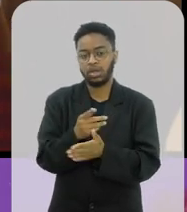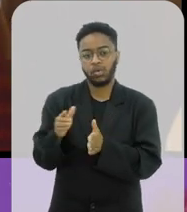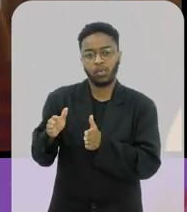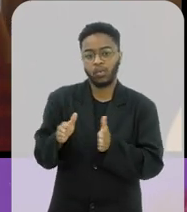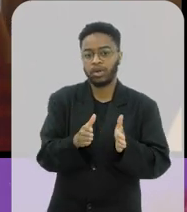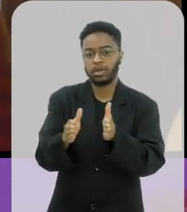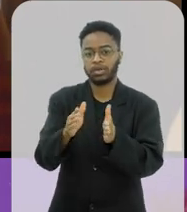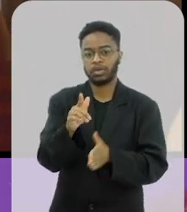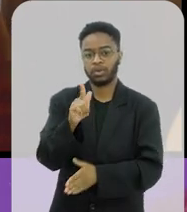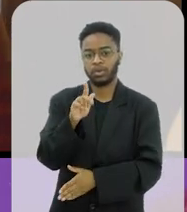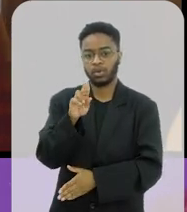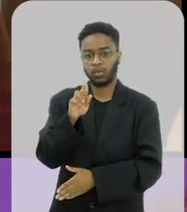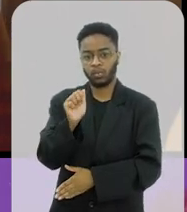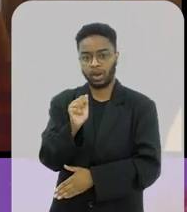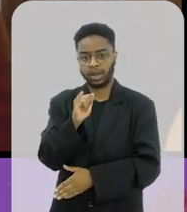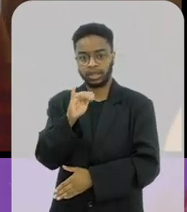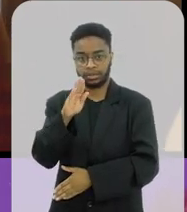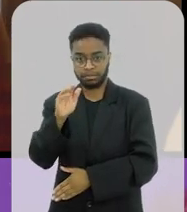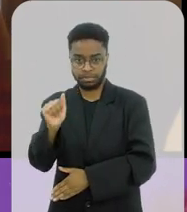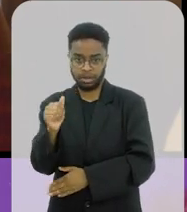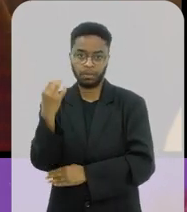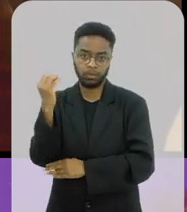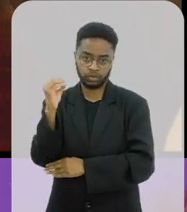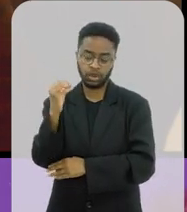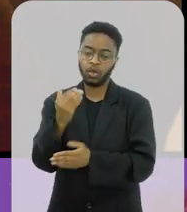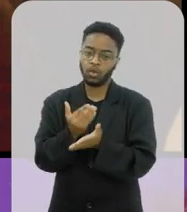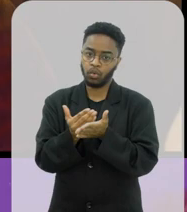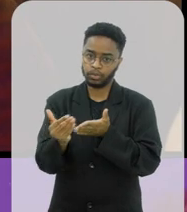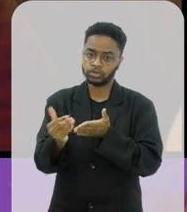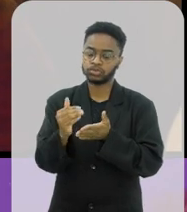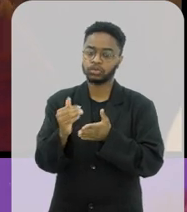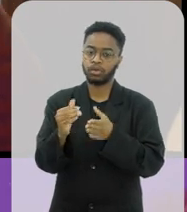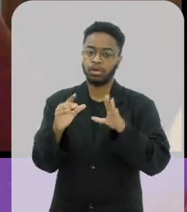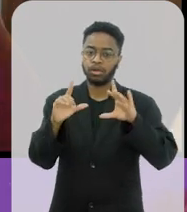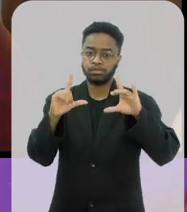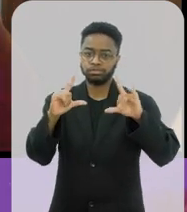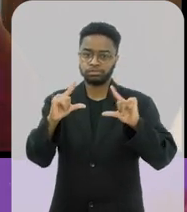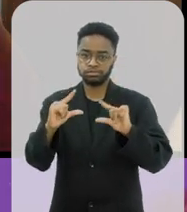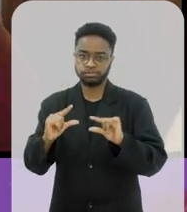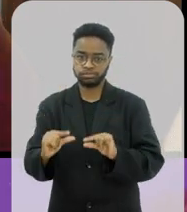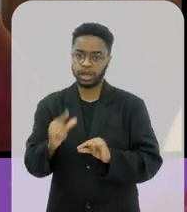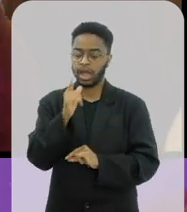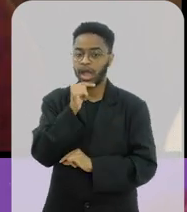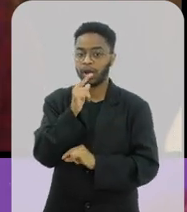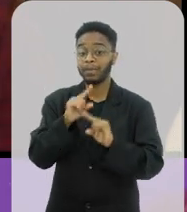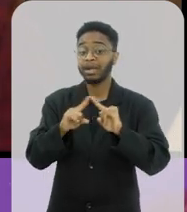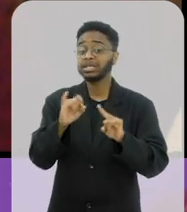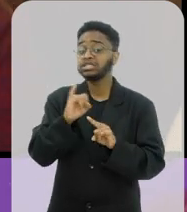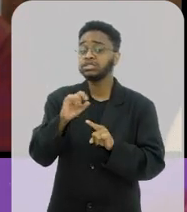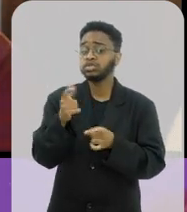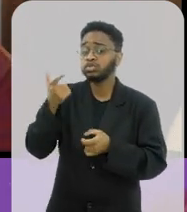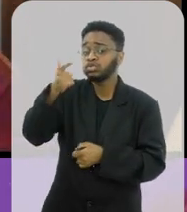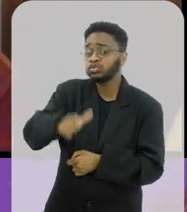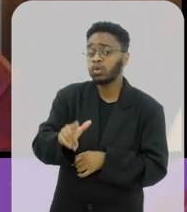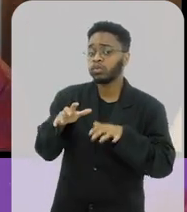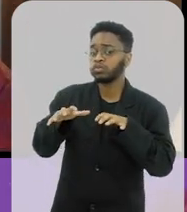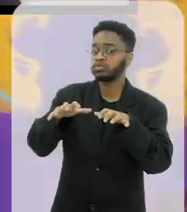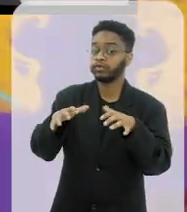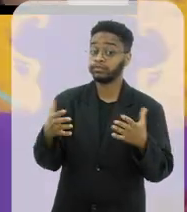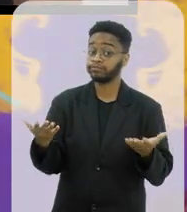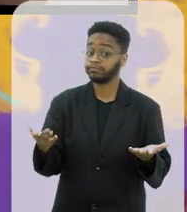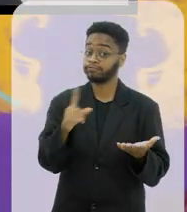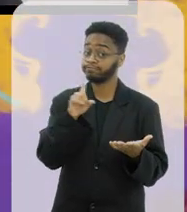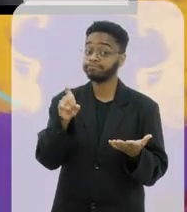Rio Guaíba, né? Na capital Porto Alegre, algumas ruas já começam a aparecer, mas se voltar a chover